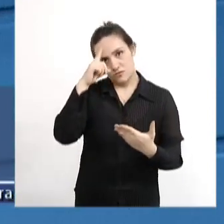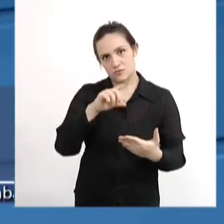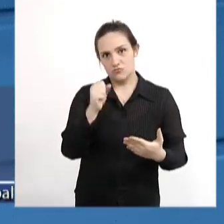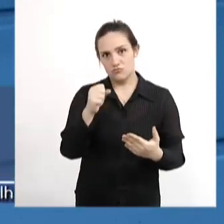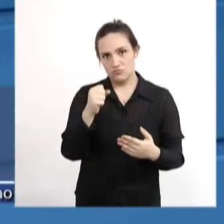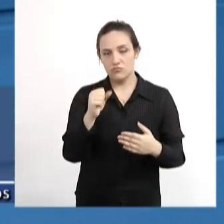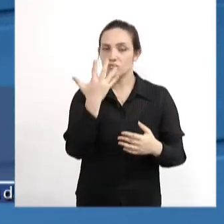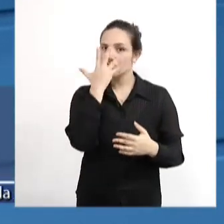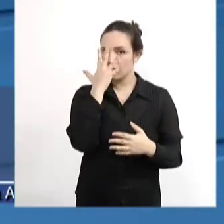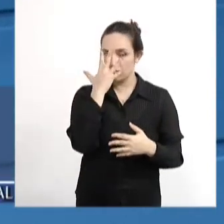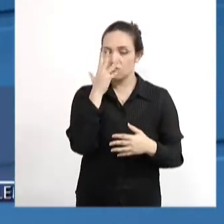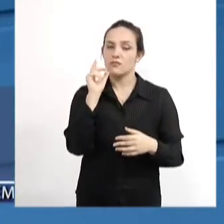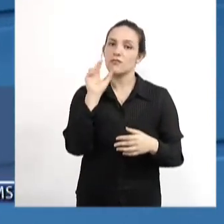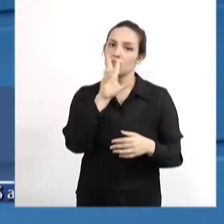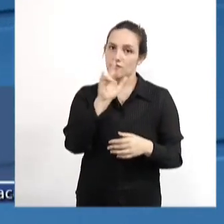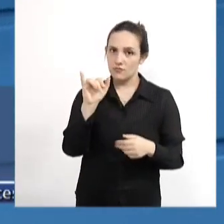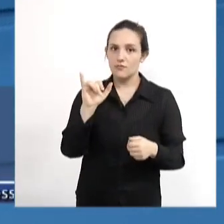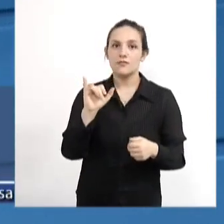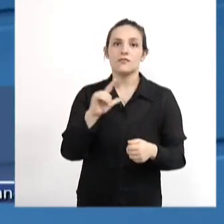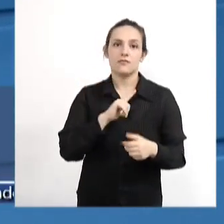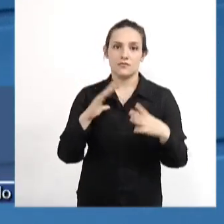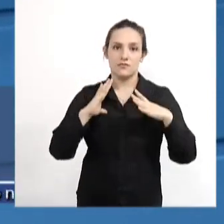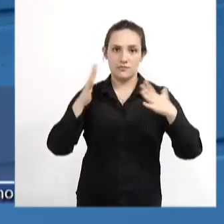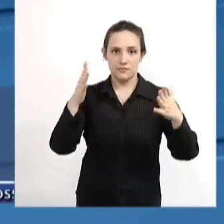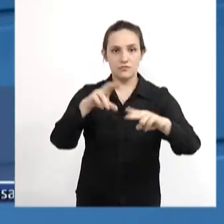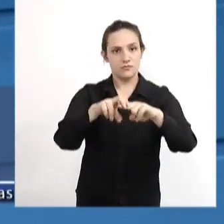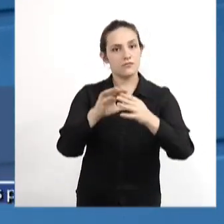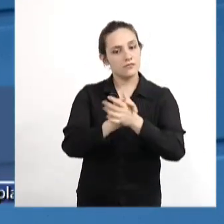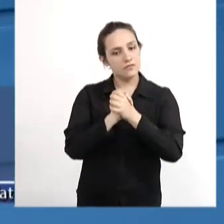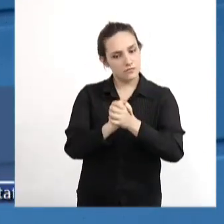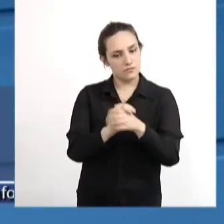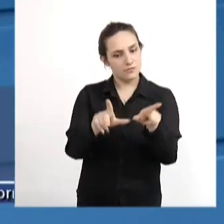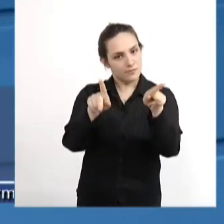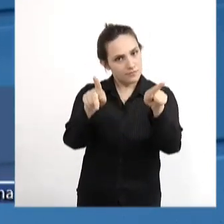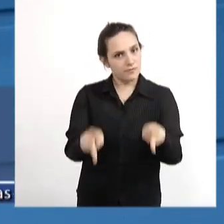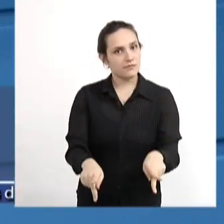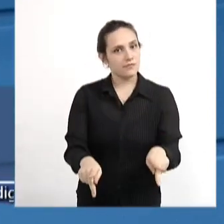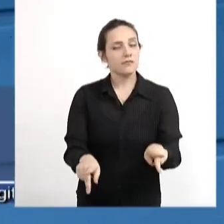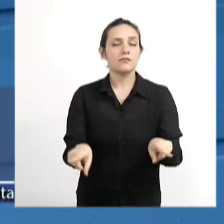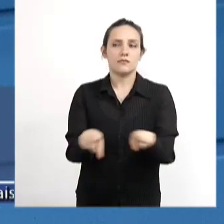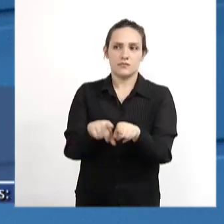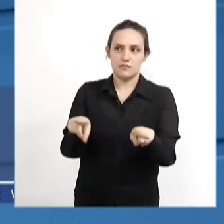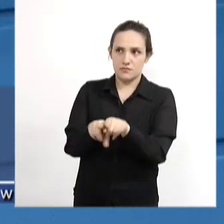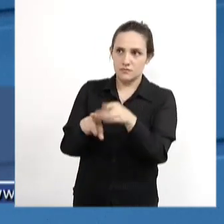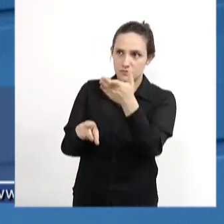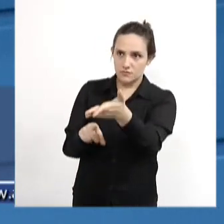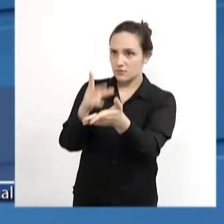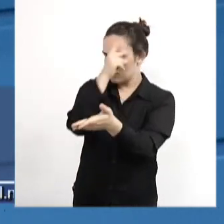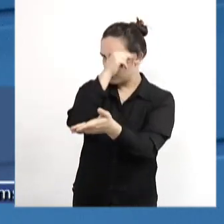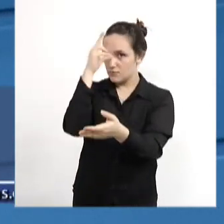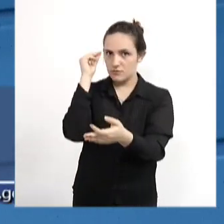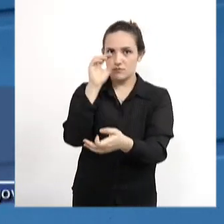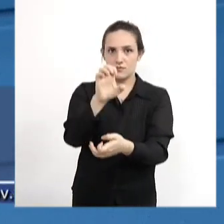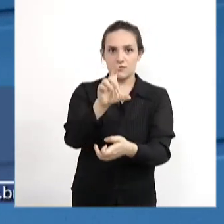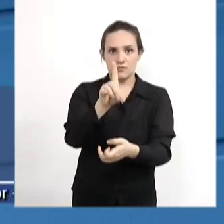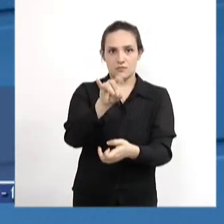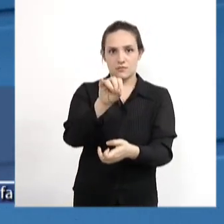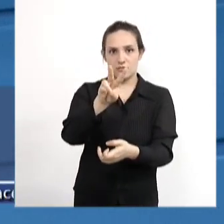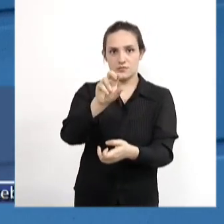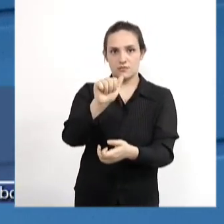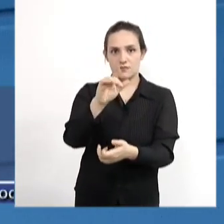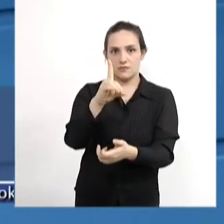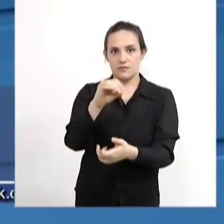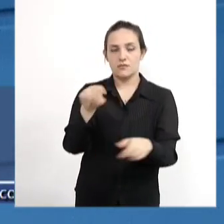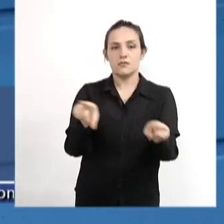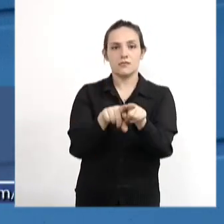fevereiro. Então, parabéns, população, através do prefeito Edivaldo Alves de Queiroz e do presidente